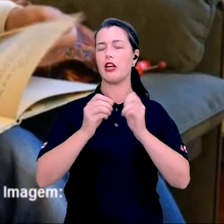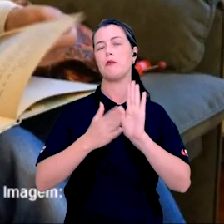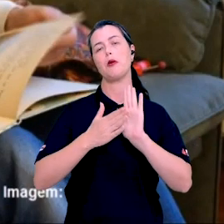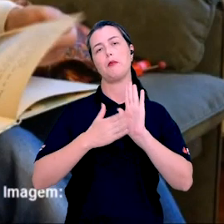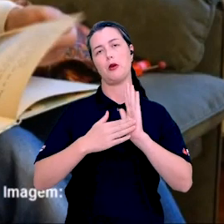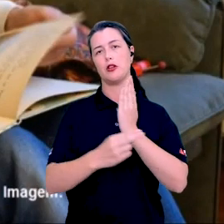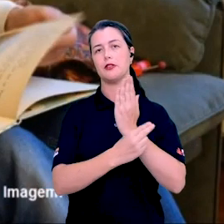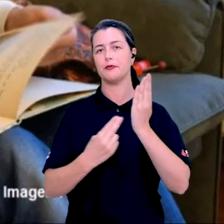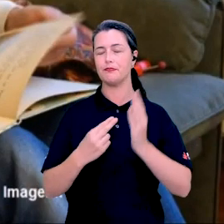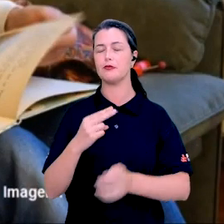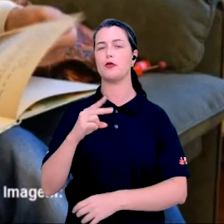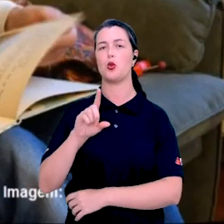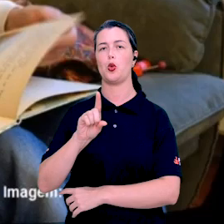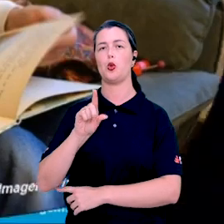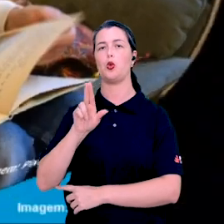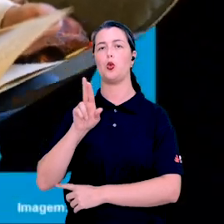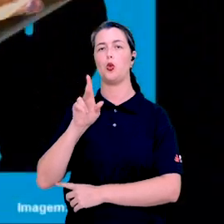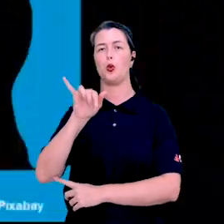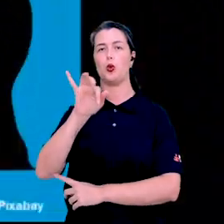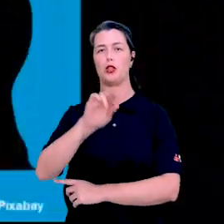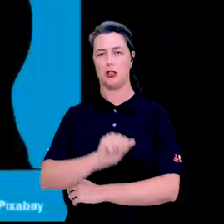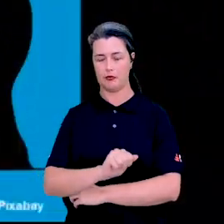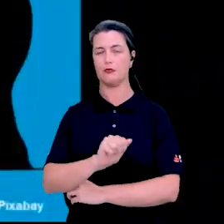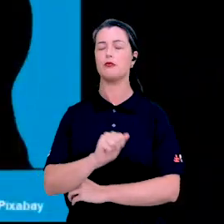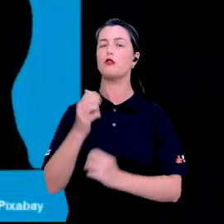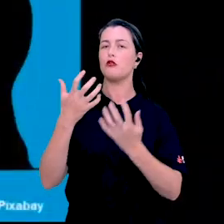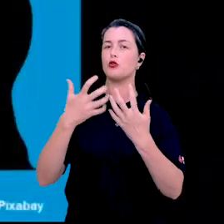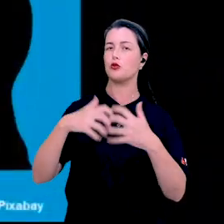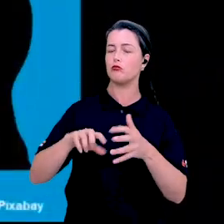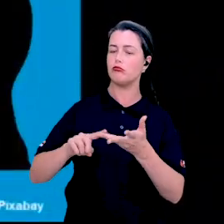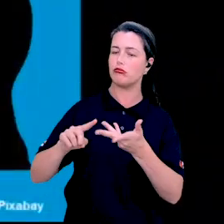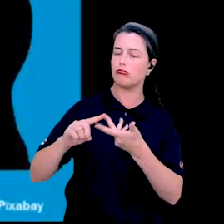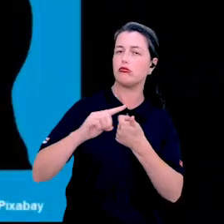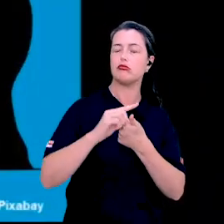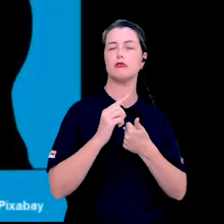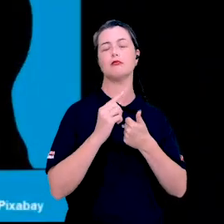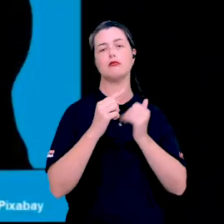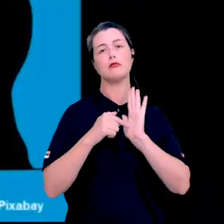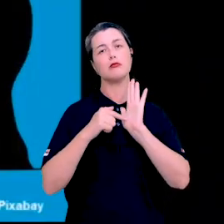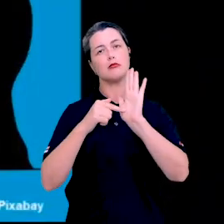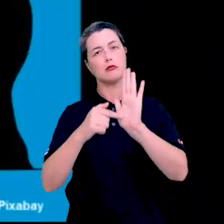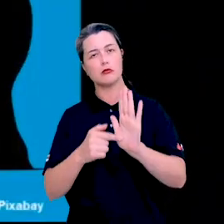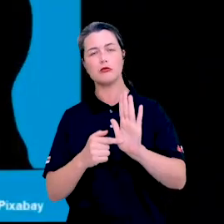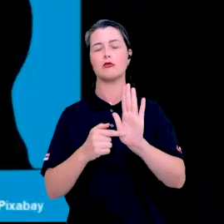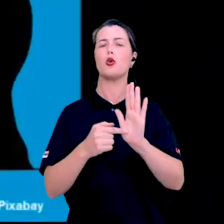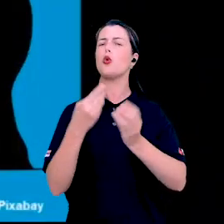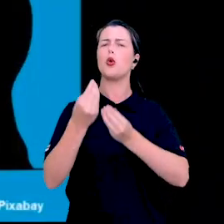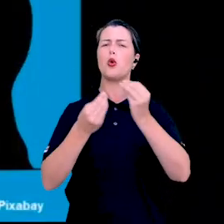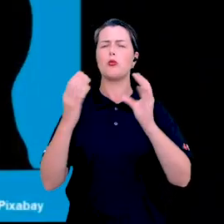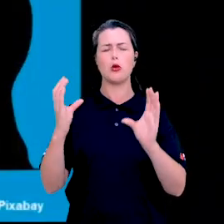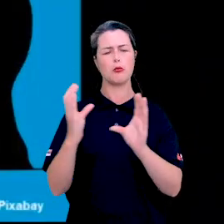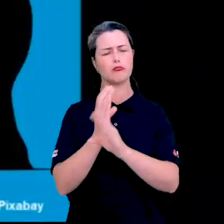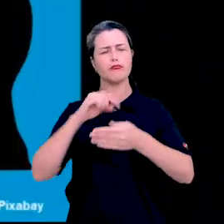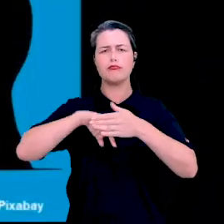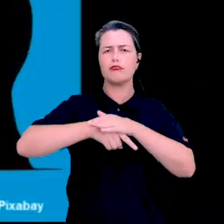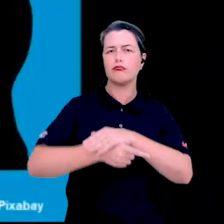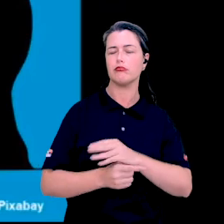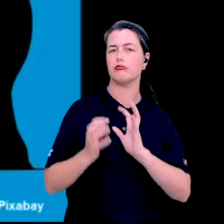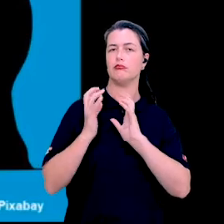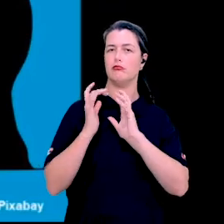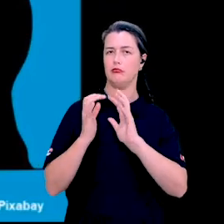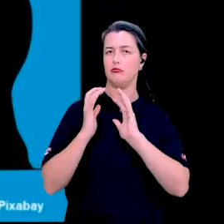sobre os sistemas funcionais, nos dando uma pequena visão de como é o funcionamento complexo do nosso